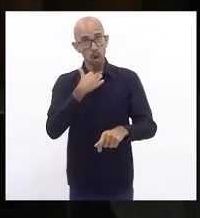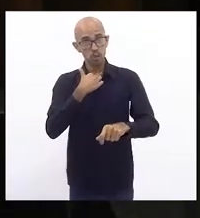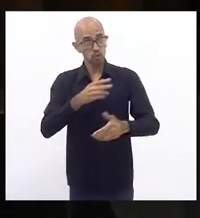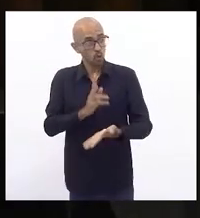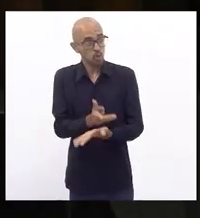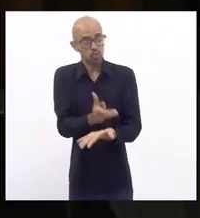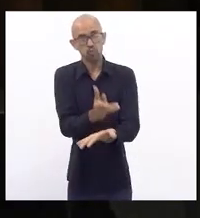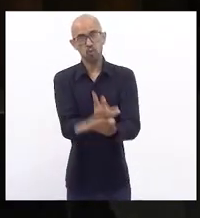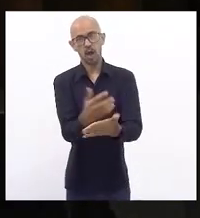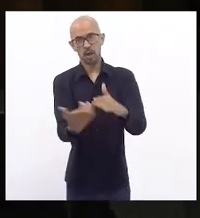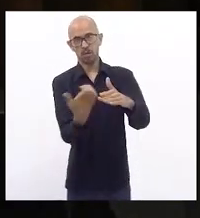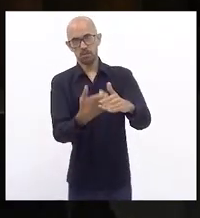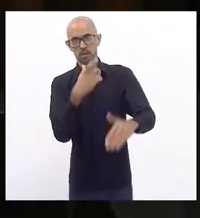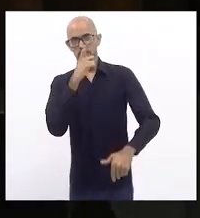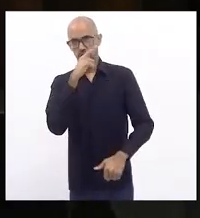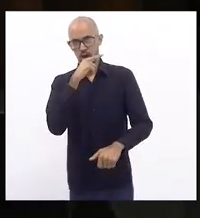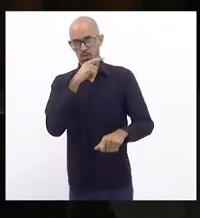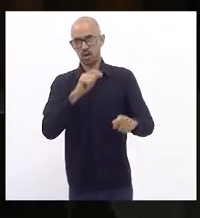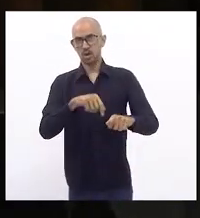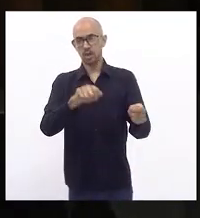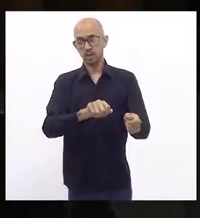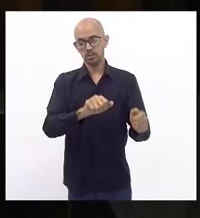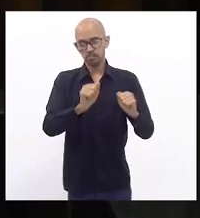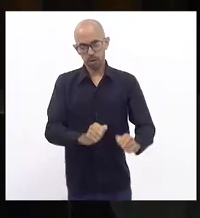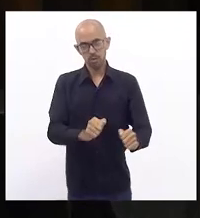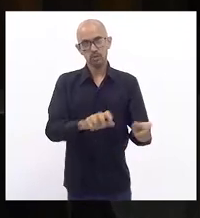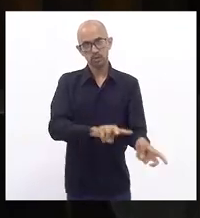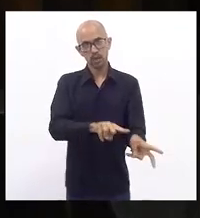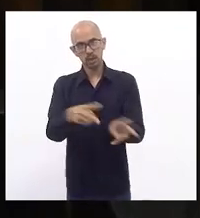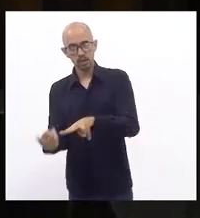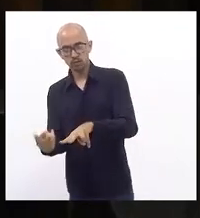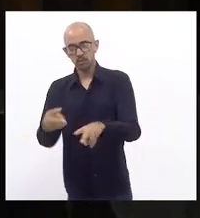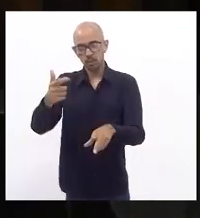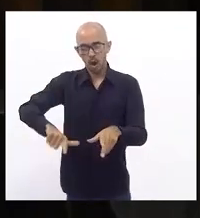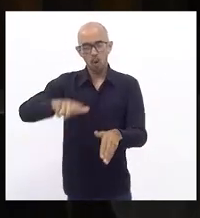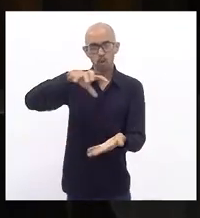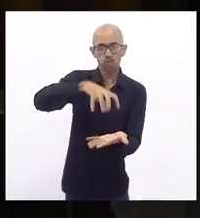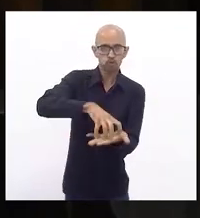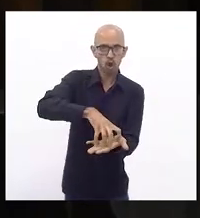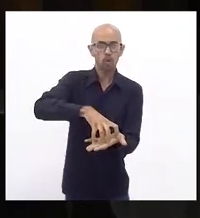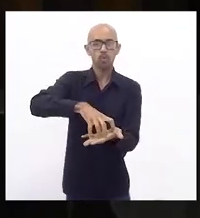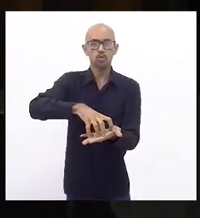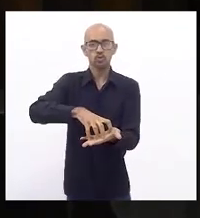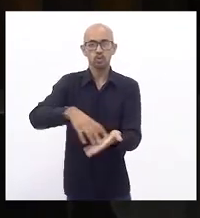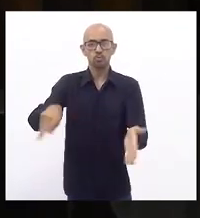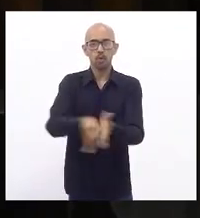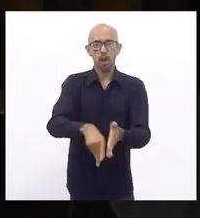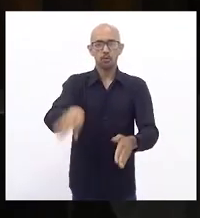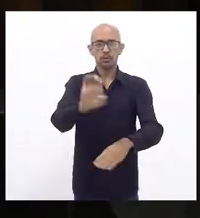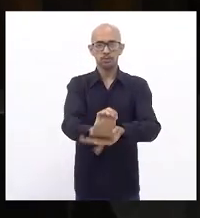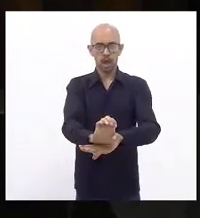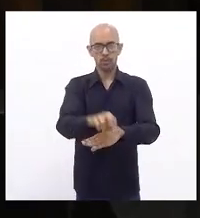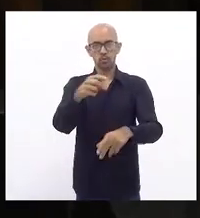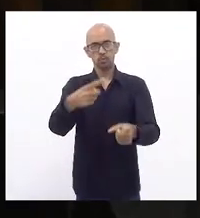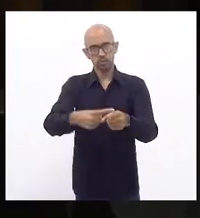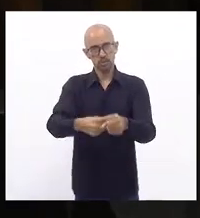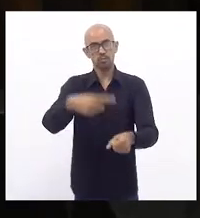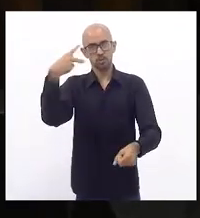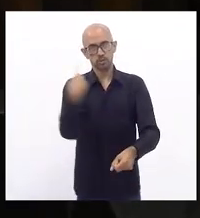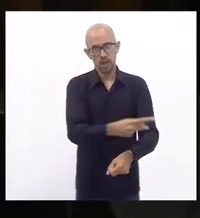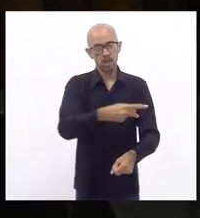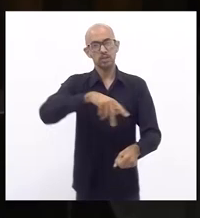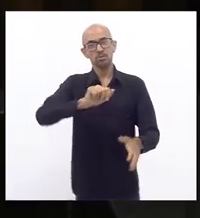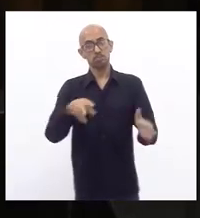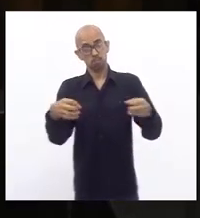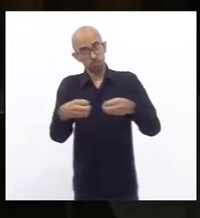SEDAI, que eles possam ir para os diversos órgãos do Estado, nos seus municípios, próximos